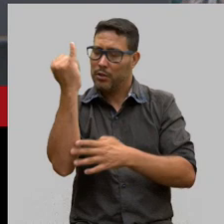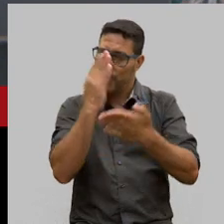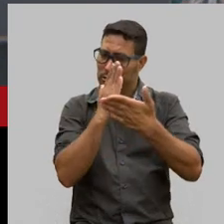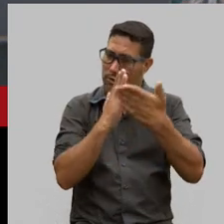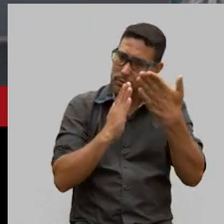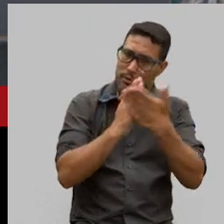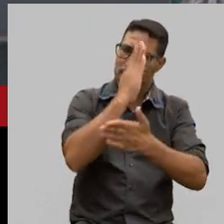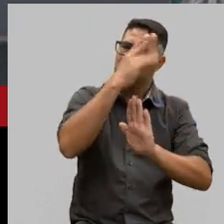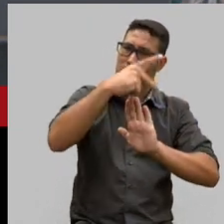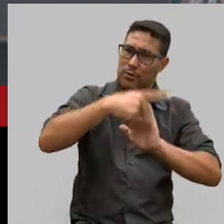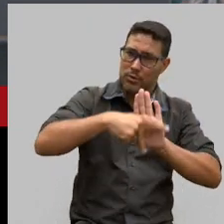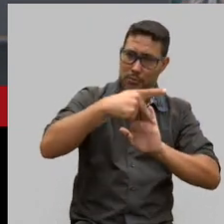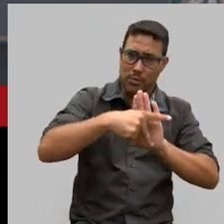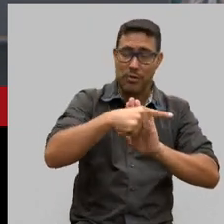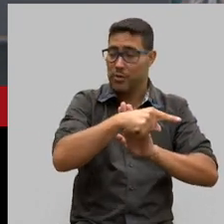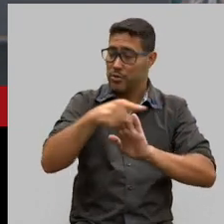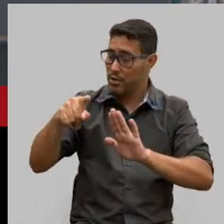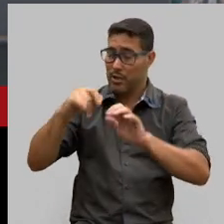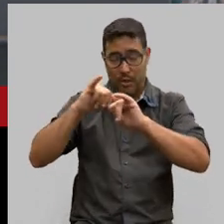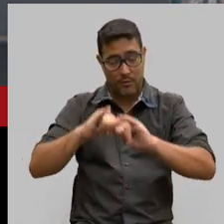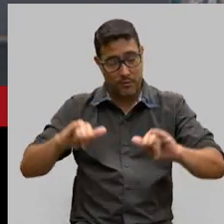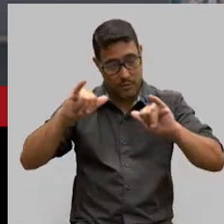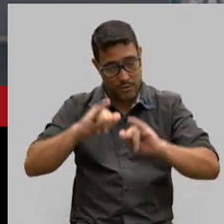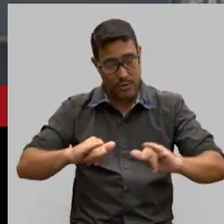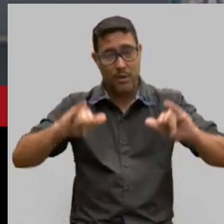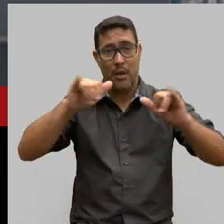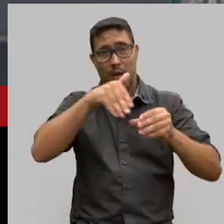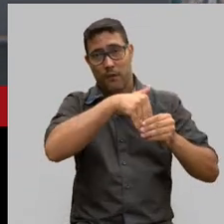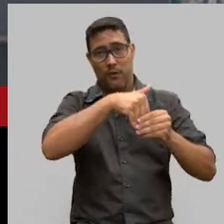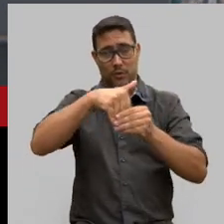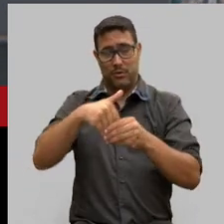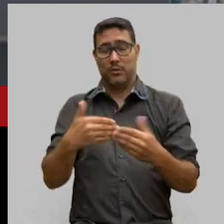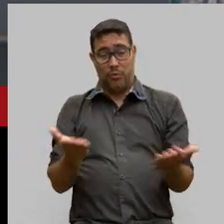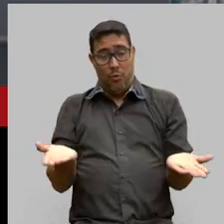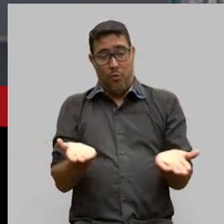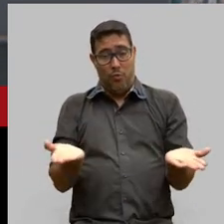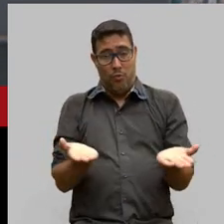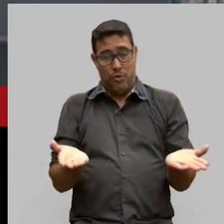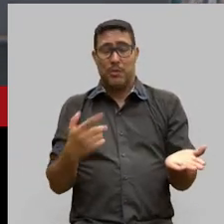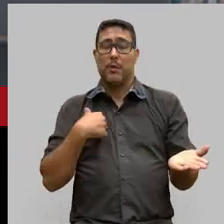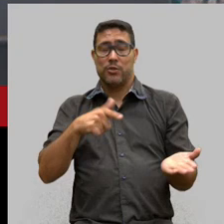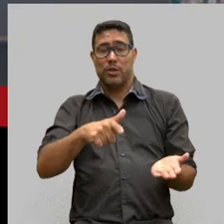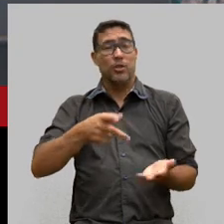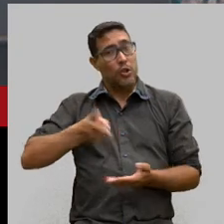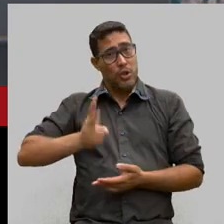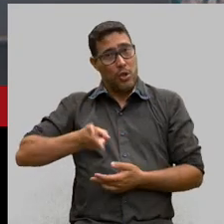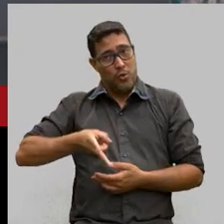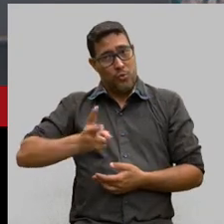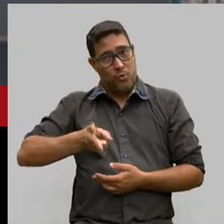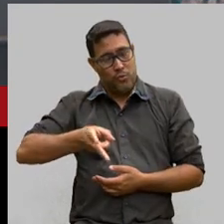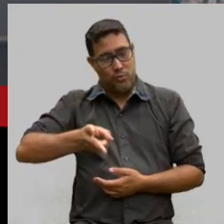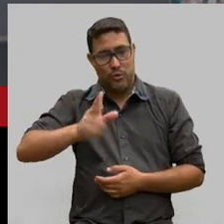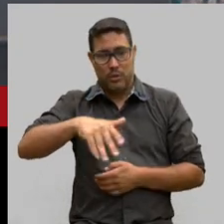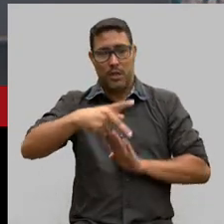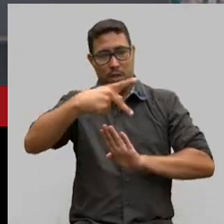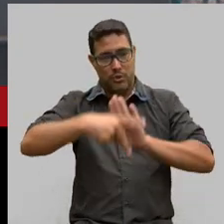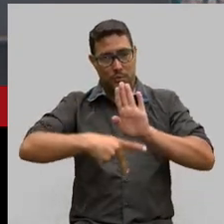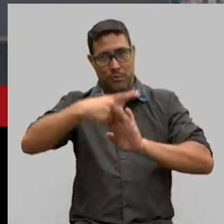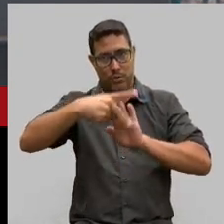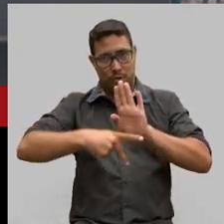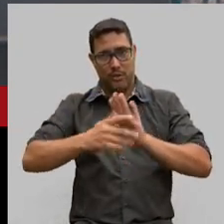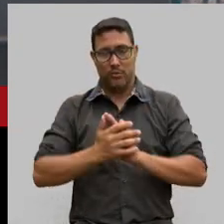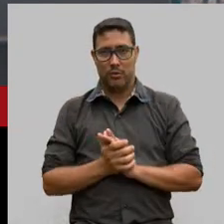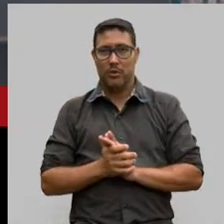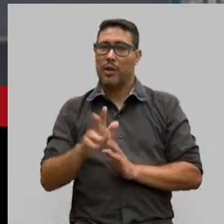questão que ele fosse relatado e votado hoje ainda para nós darmos celeridade a esse projeto nós tivemos há